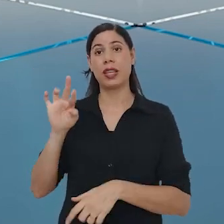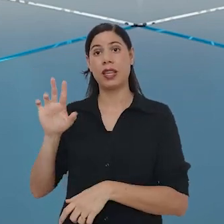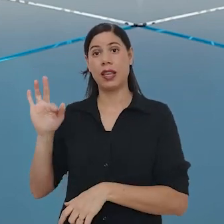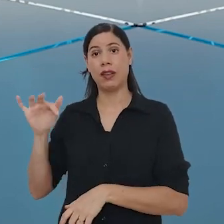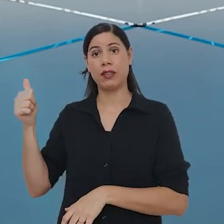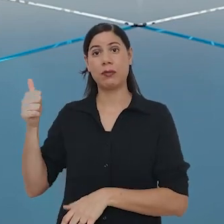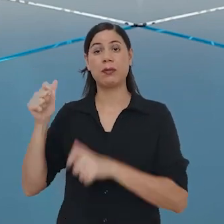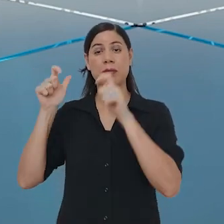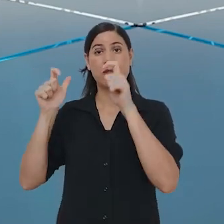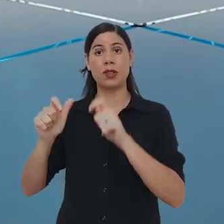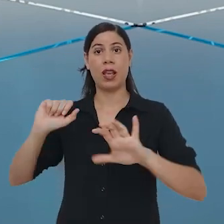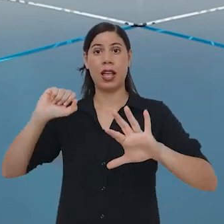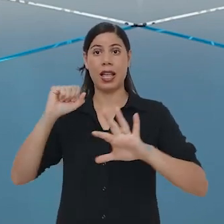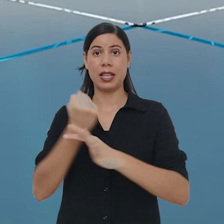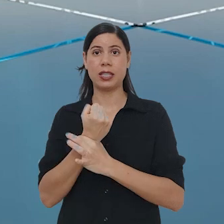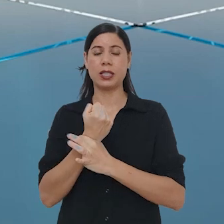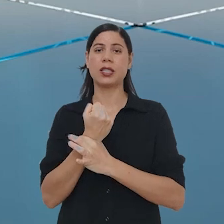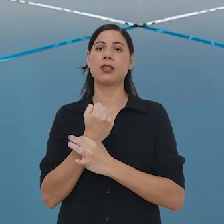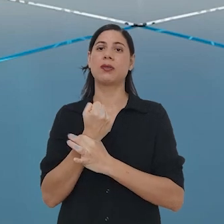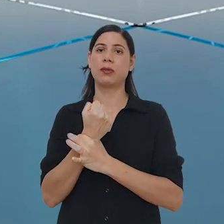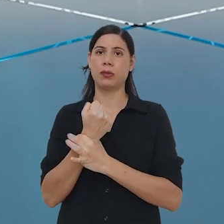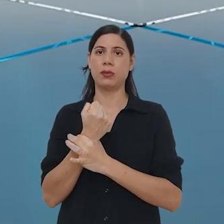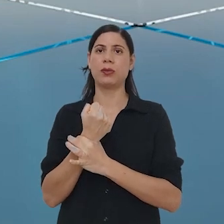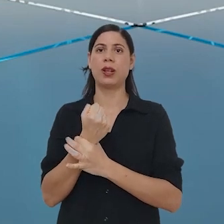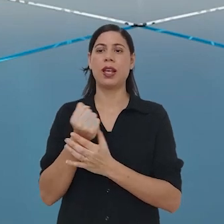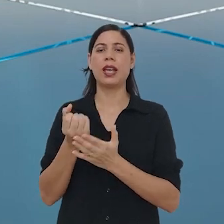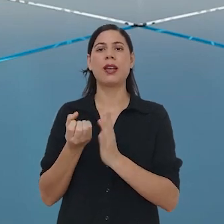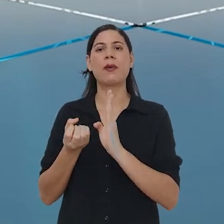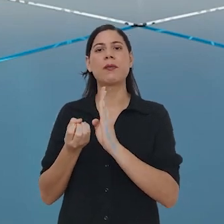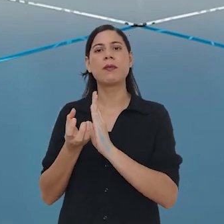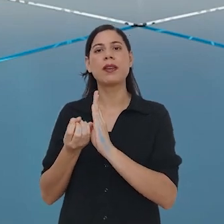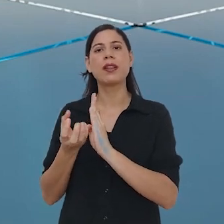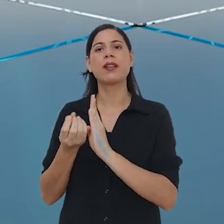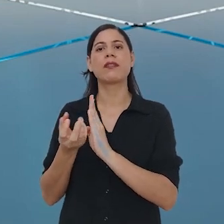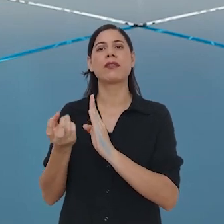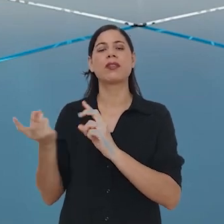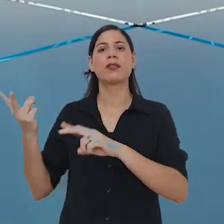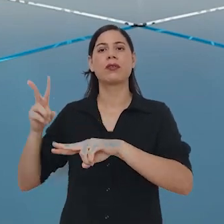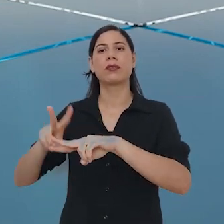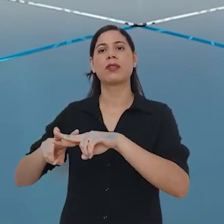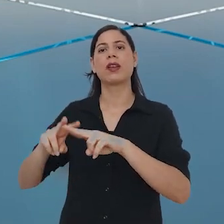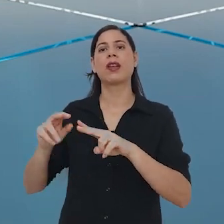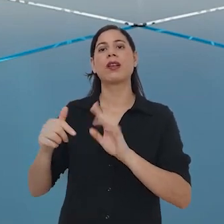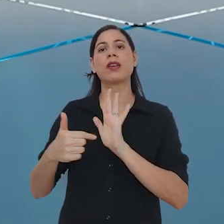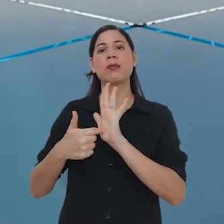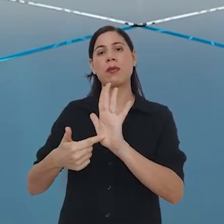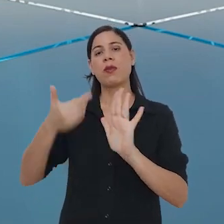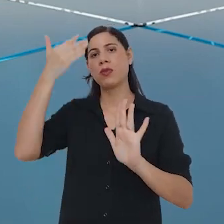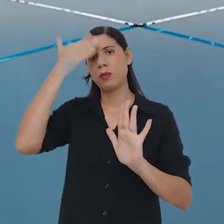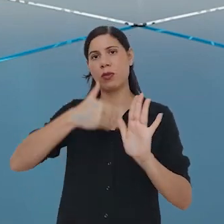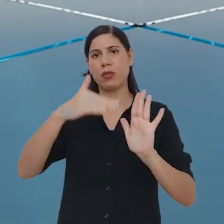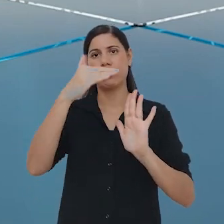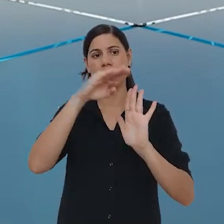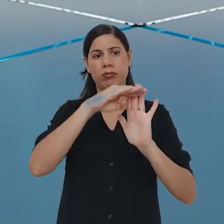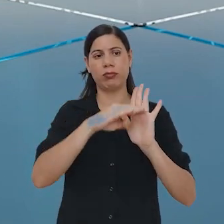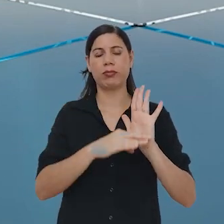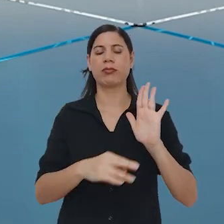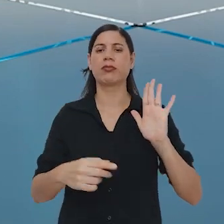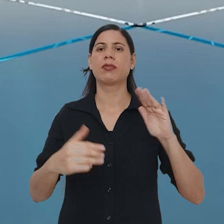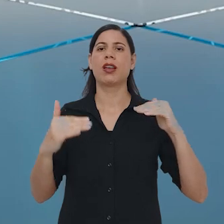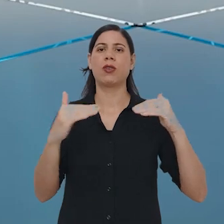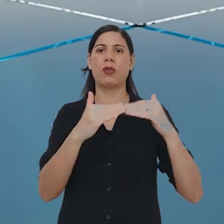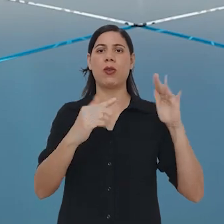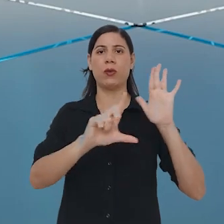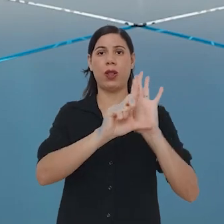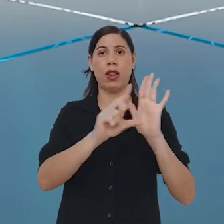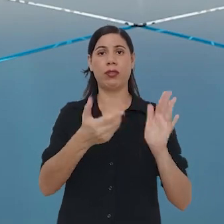da Primeira Região garante benefício de auxílio reclusão à família que comprovou o cumprimento de requisitos legais. É a